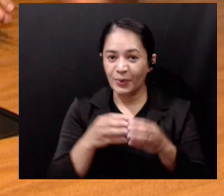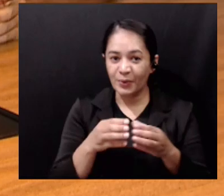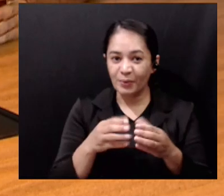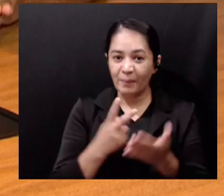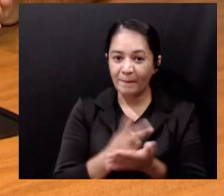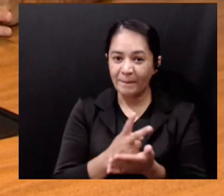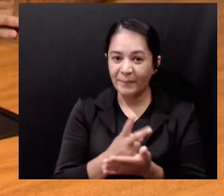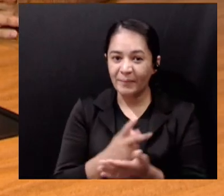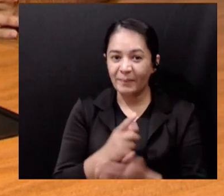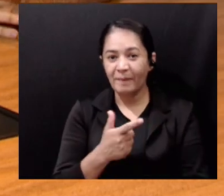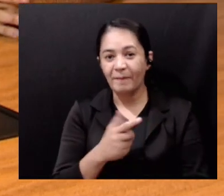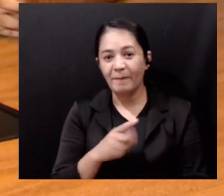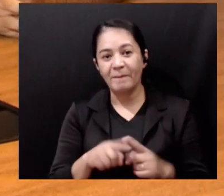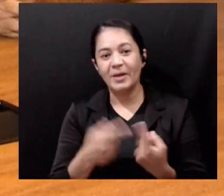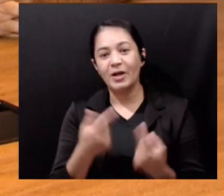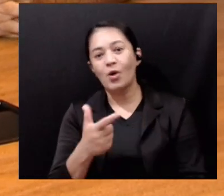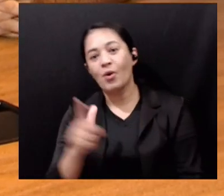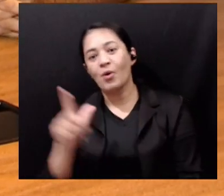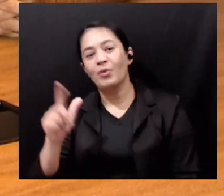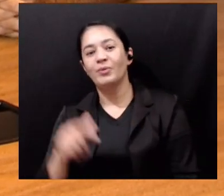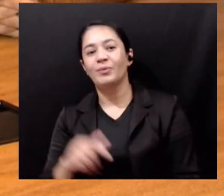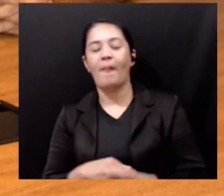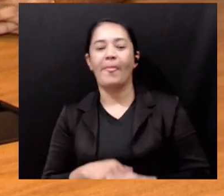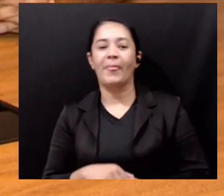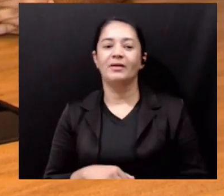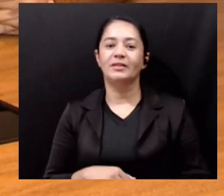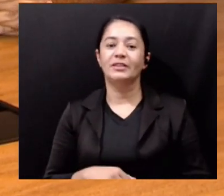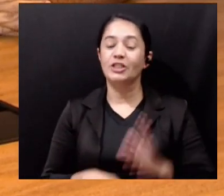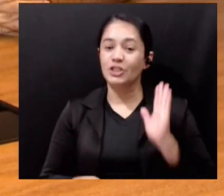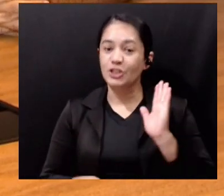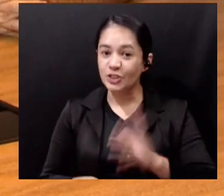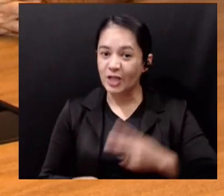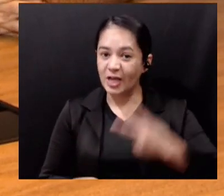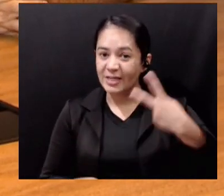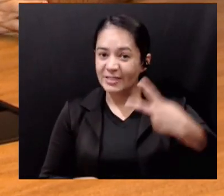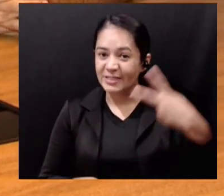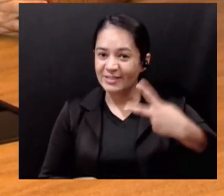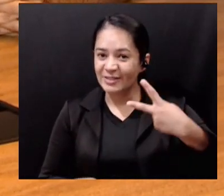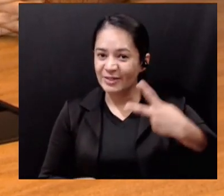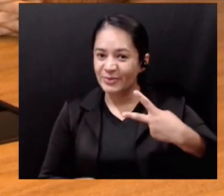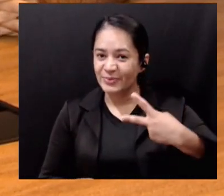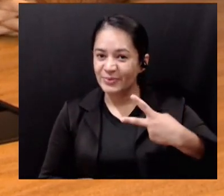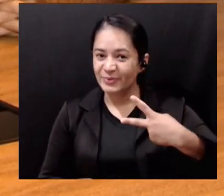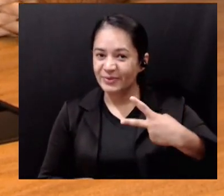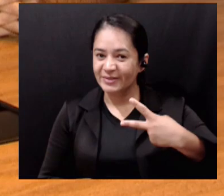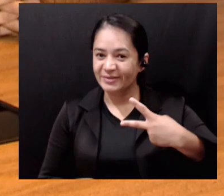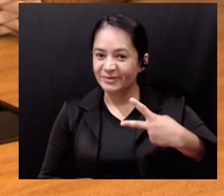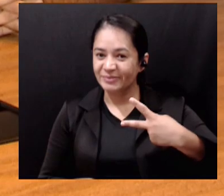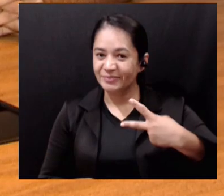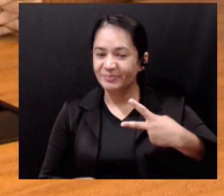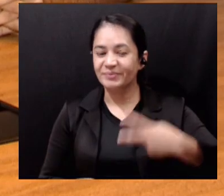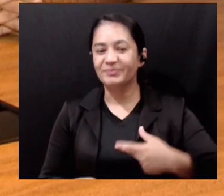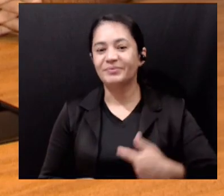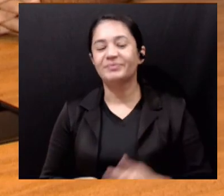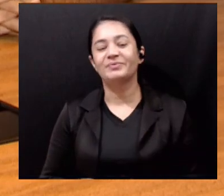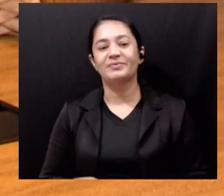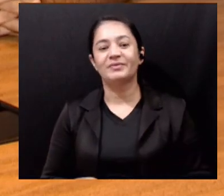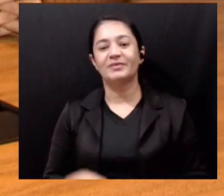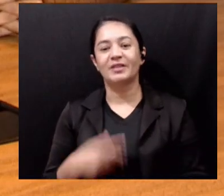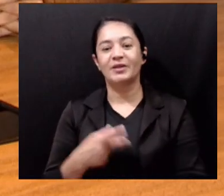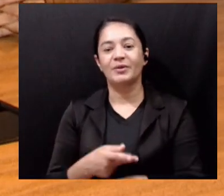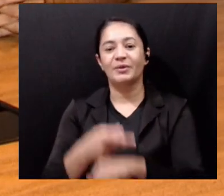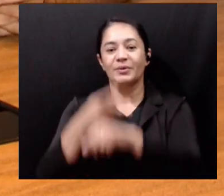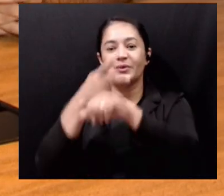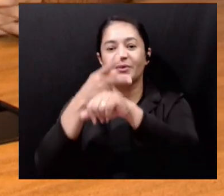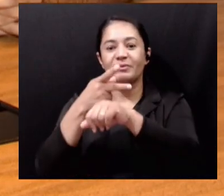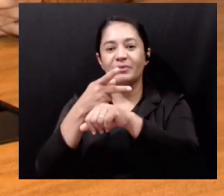equipe diferente. Então, puxa vida, pela segunda vez consecutiva a Unicamp levando aí esse prêmio que não é